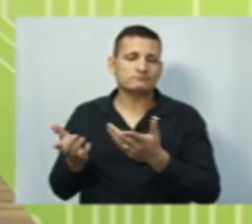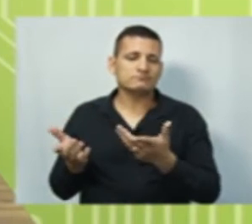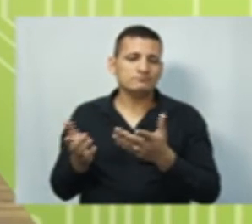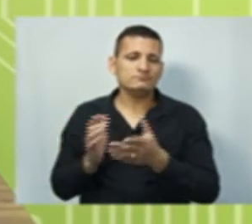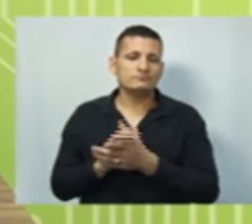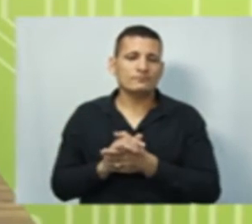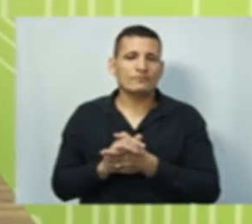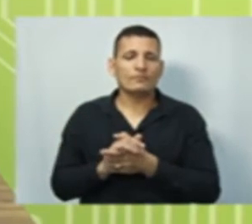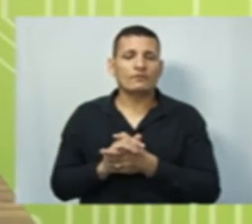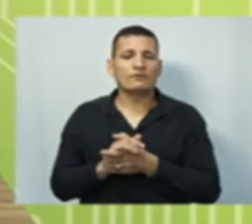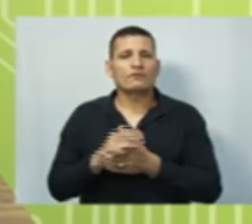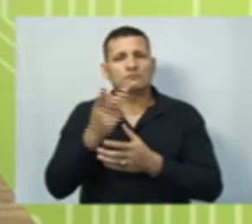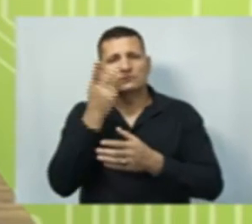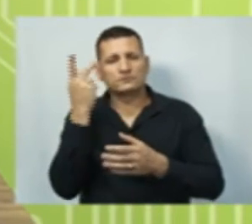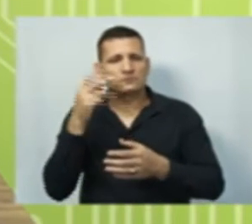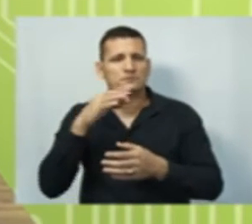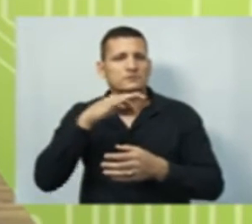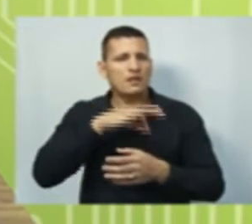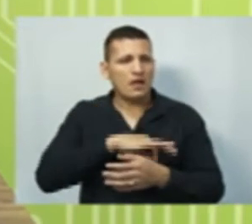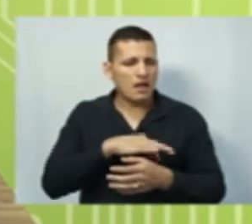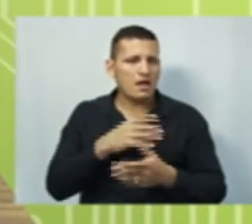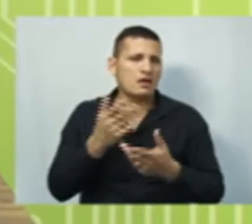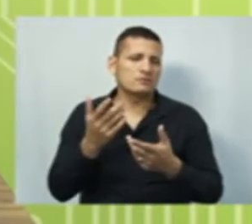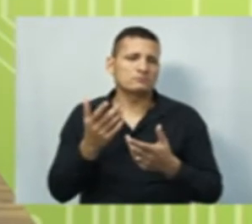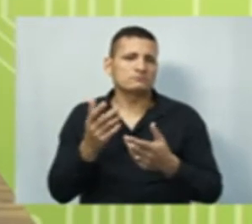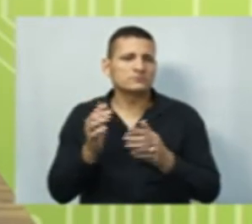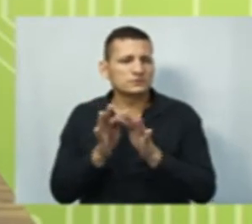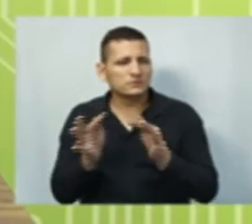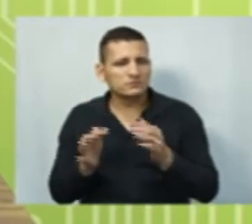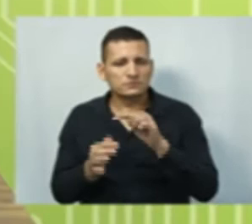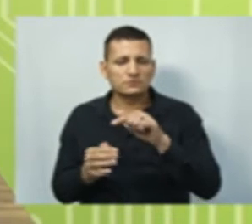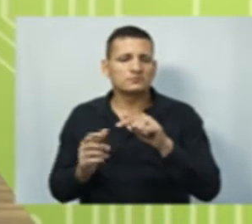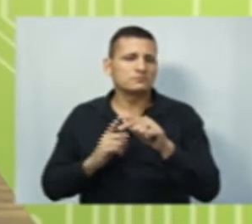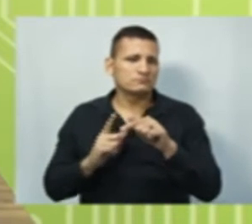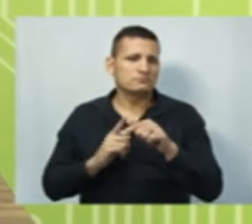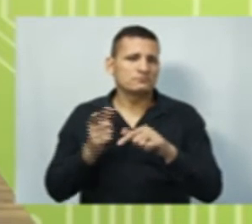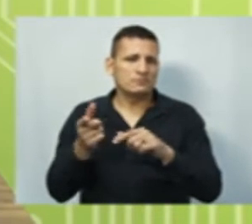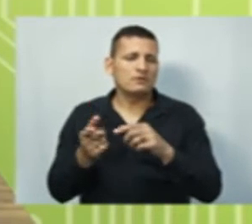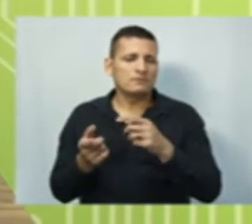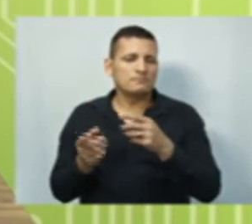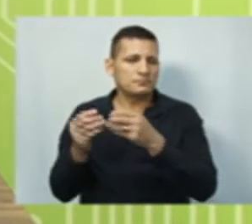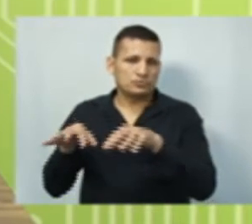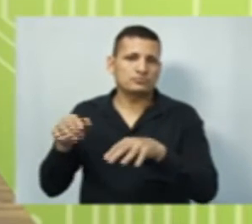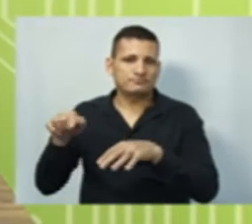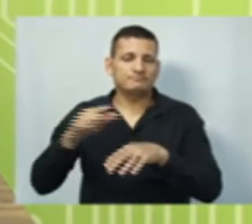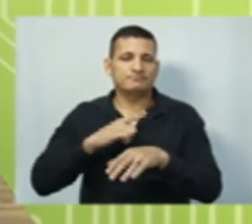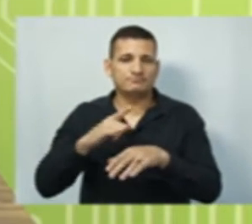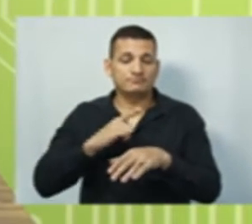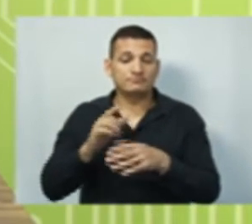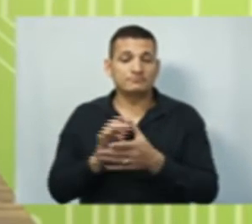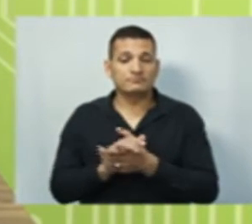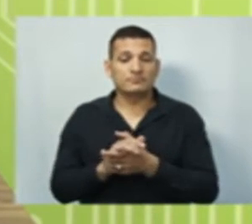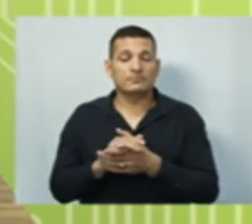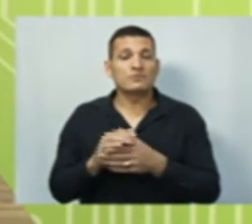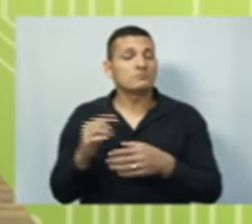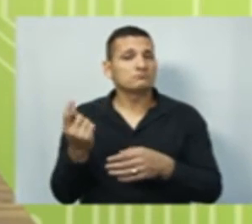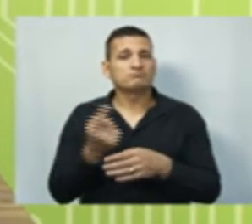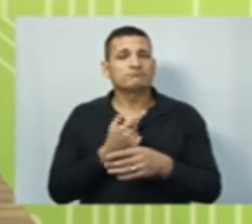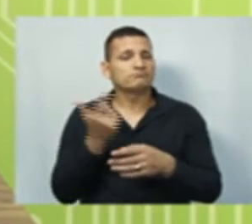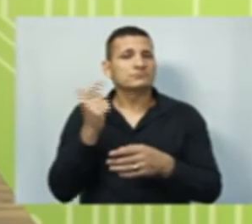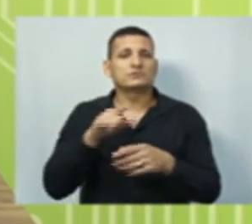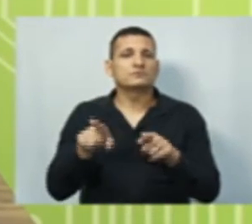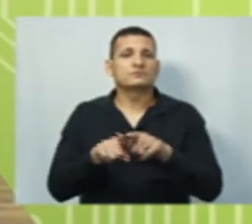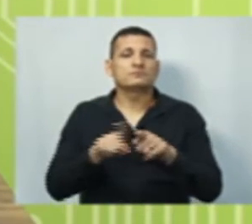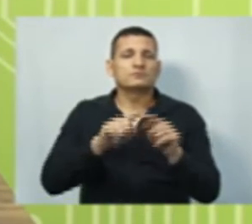fixa, os assalariados, os pensionistas, as pessoas que vivem daquela renda mensal. Ao mesmo tempo, a gente não consegue fazer a